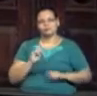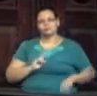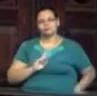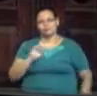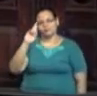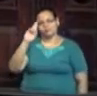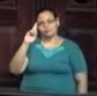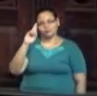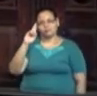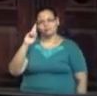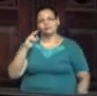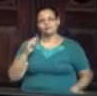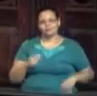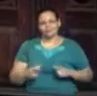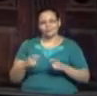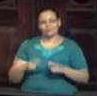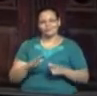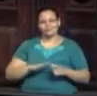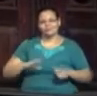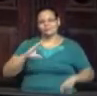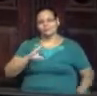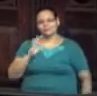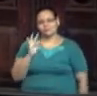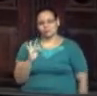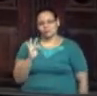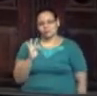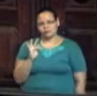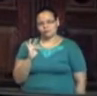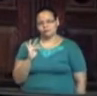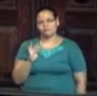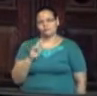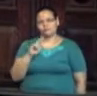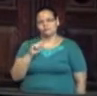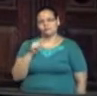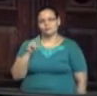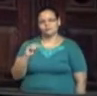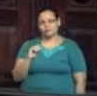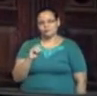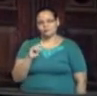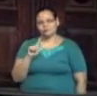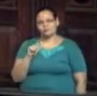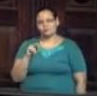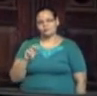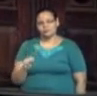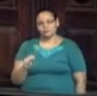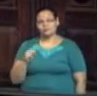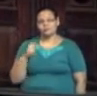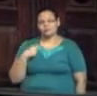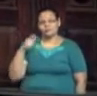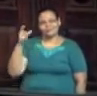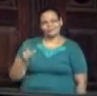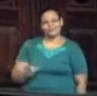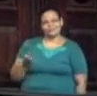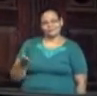nossa Cabo Frio e região dos Lagos, e na pessoa do Silas, eu